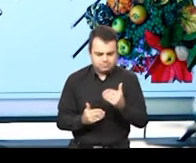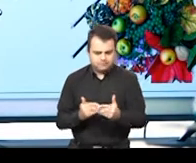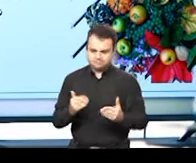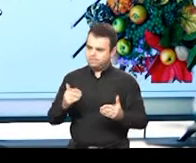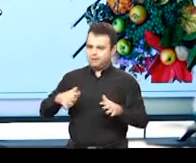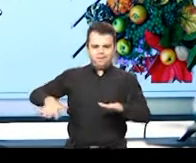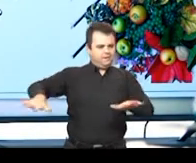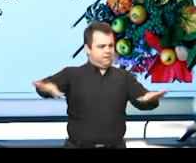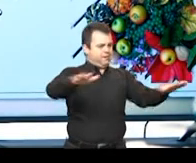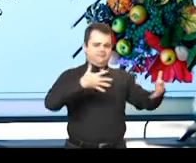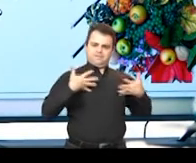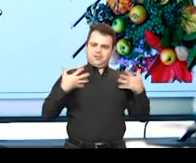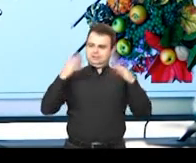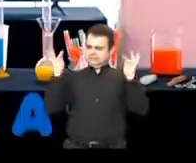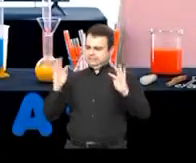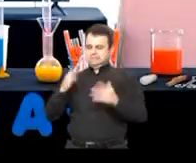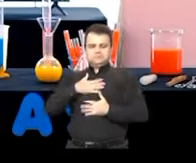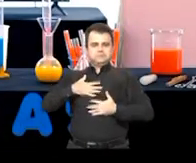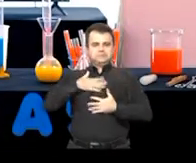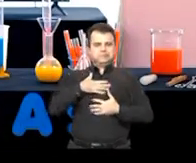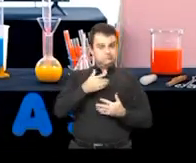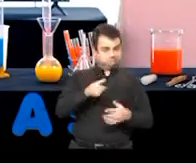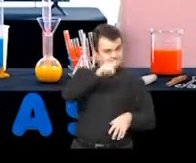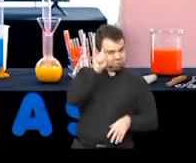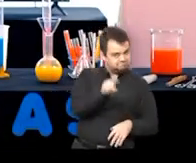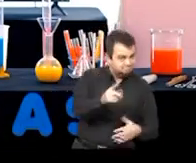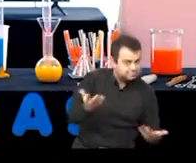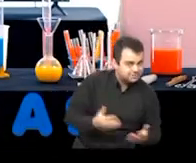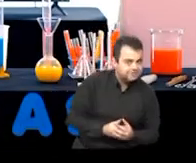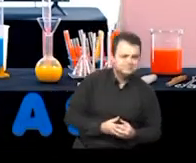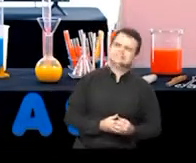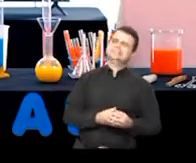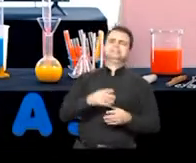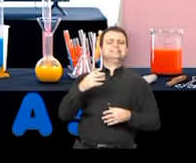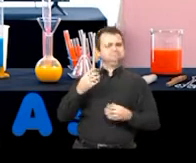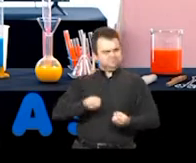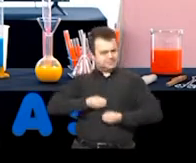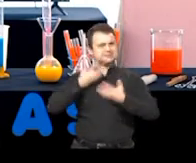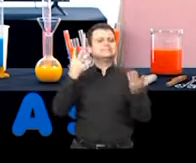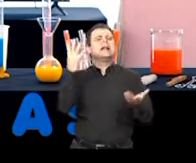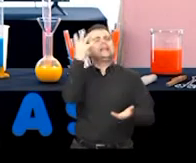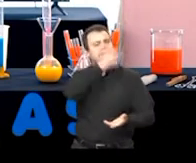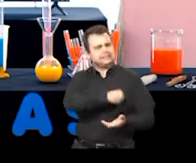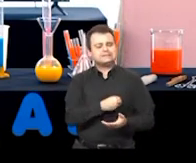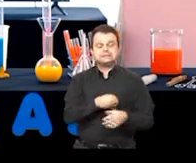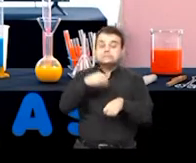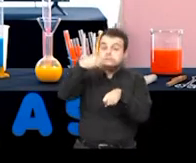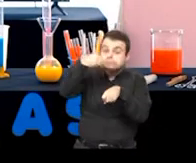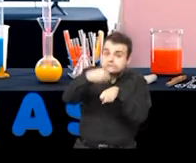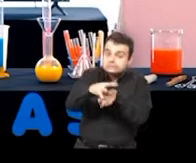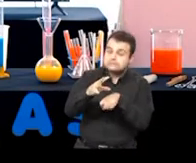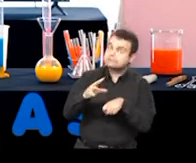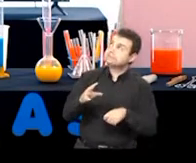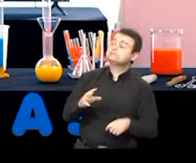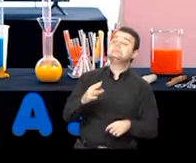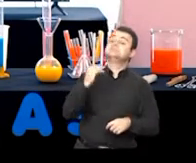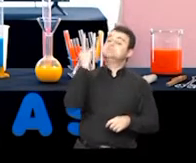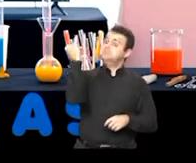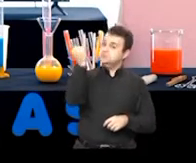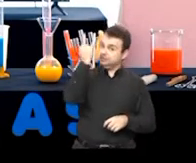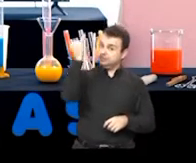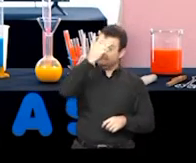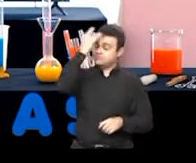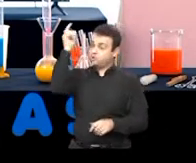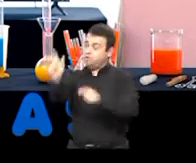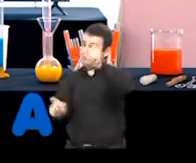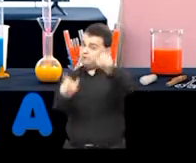da gente ser feliz? Linda poesia, não é? Aqui nós temos uma mensagem bem importante, que seria de que